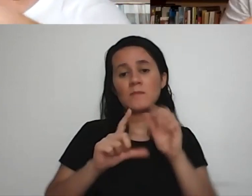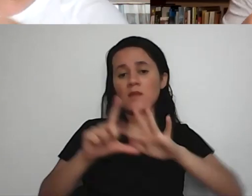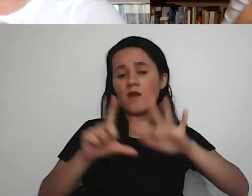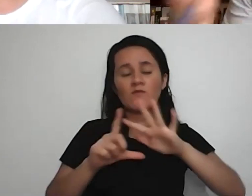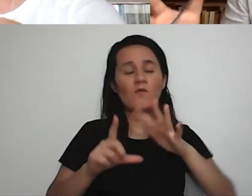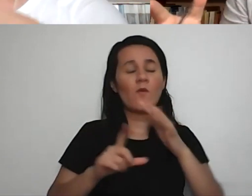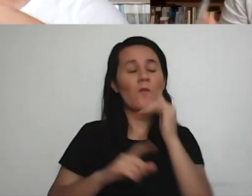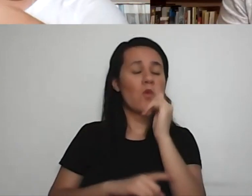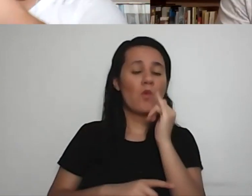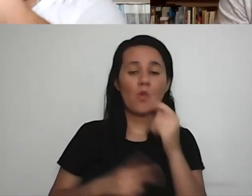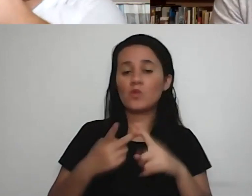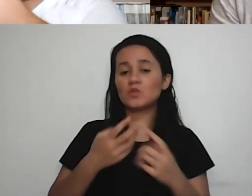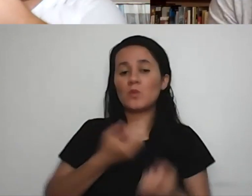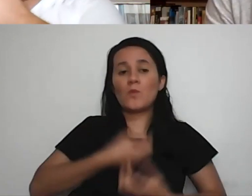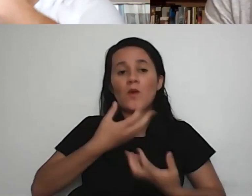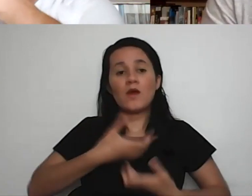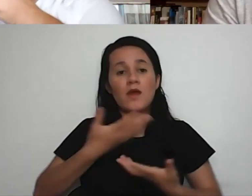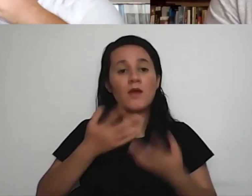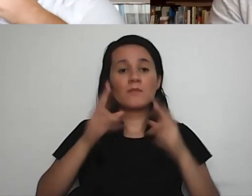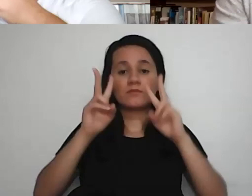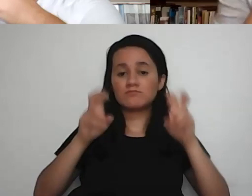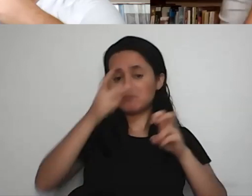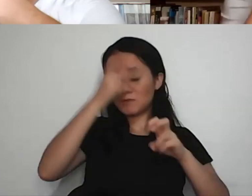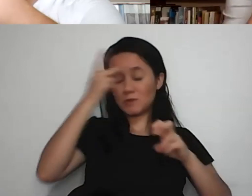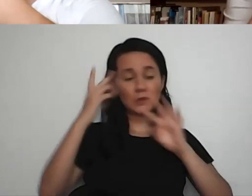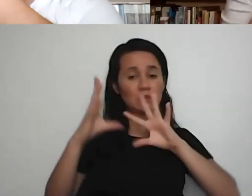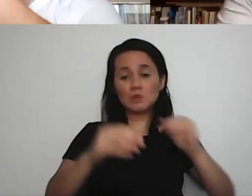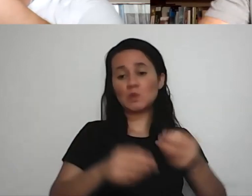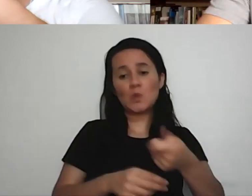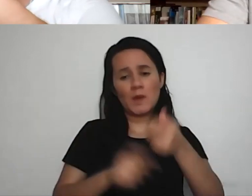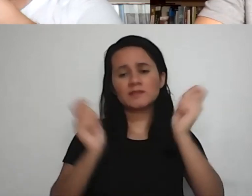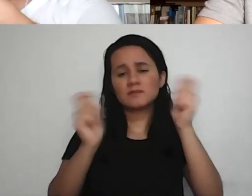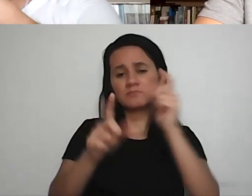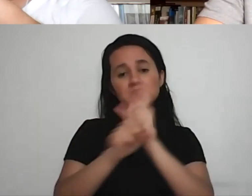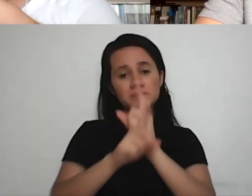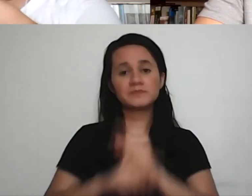poemas de praticamente todo mundo.